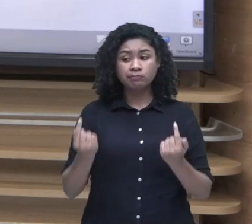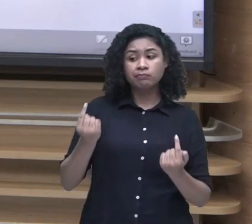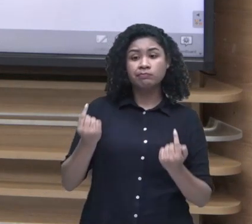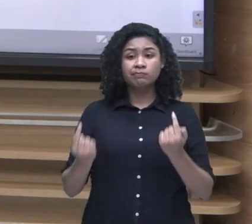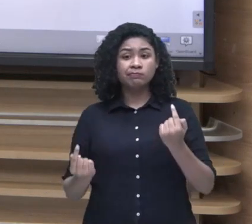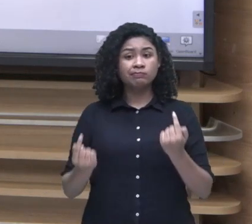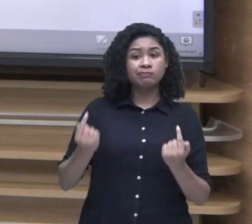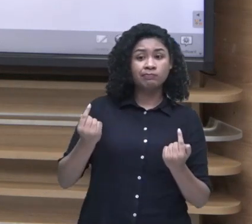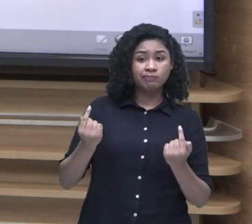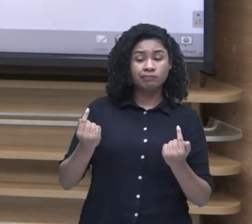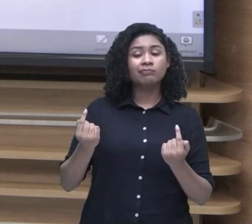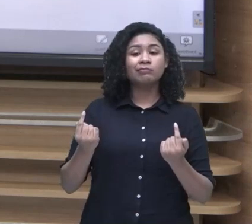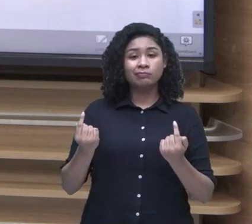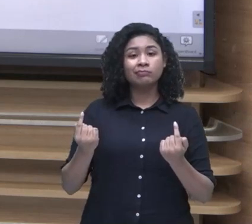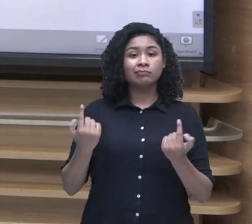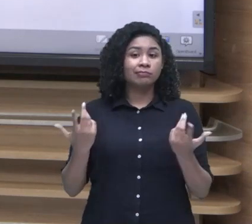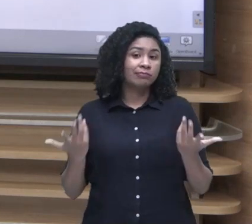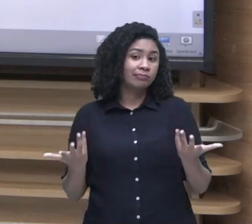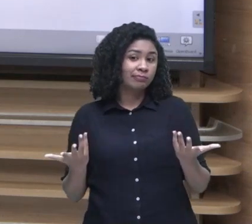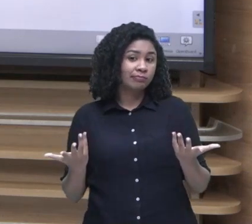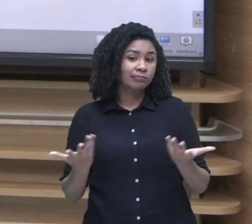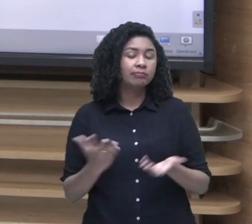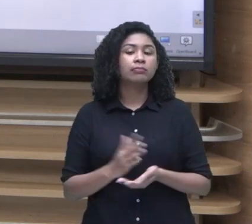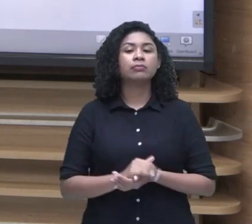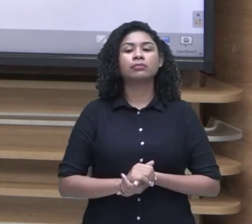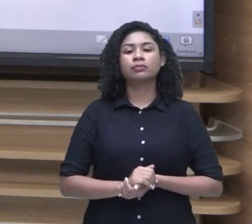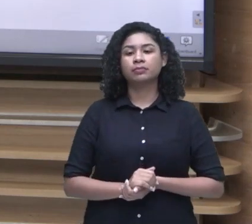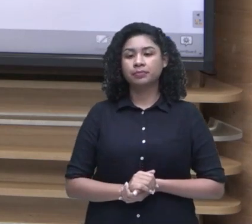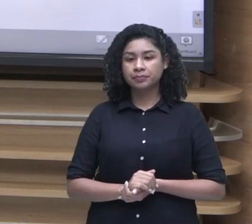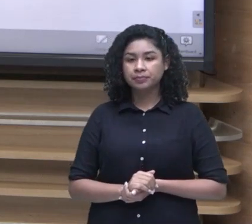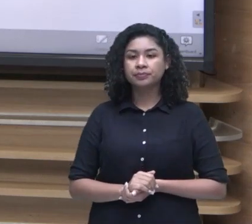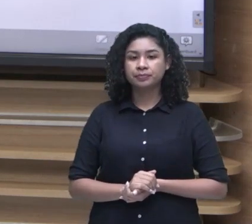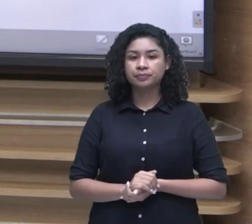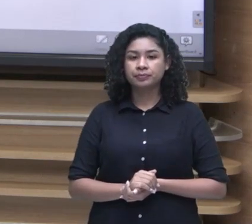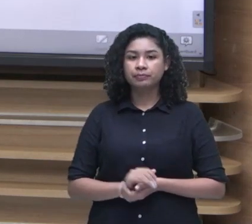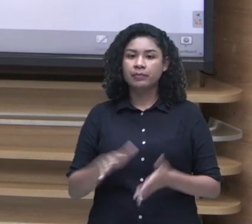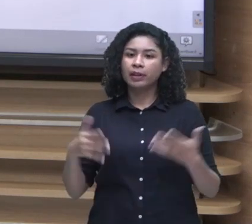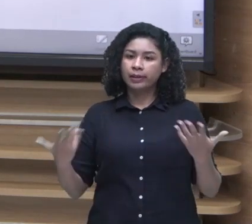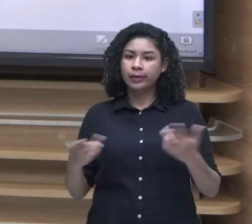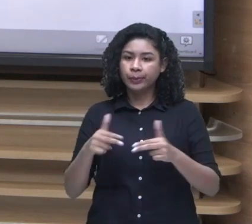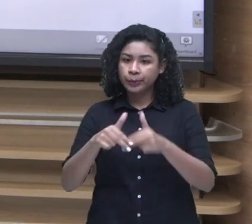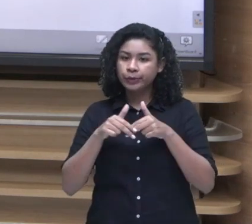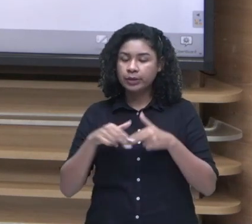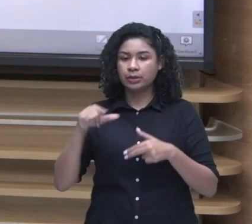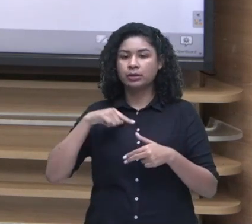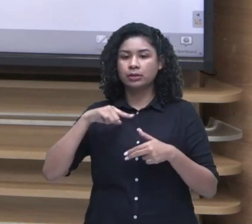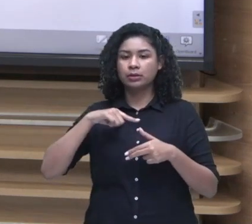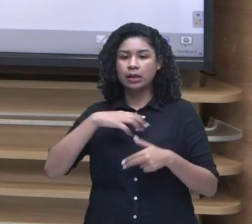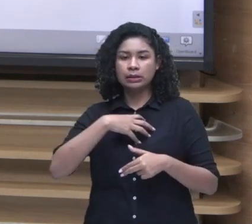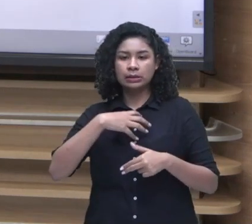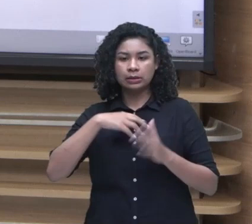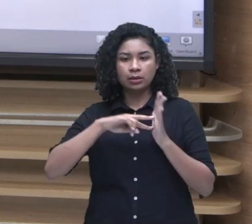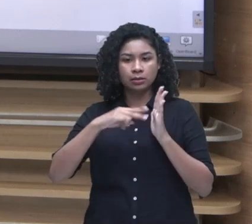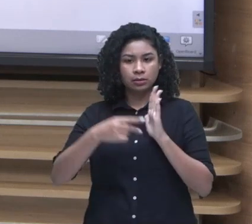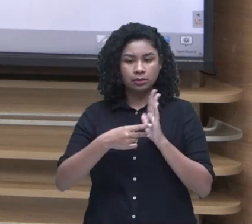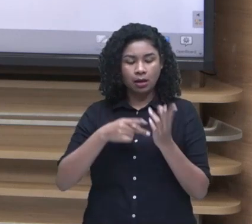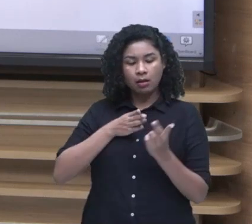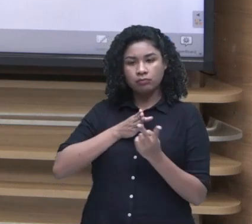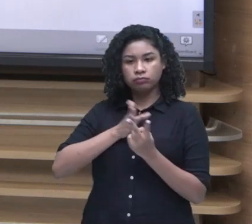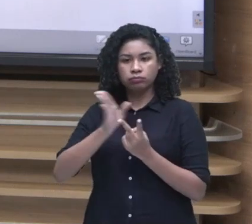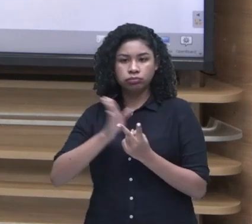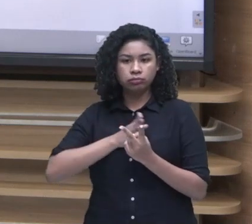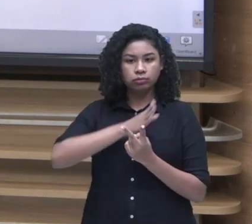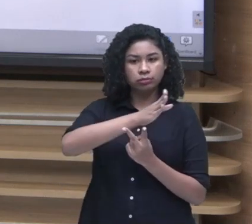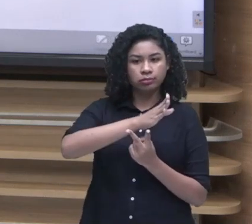Ele realmente não pode falar. Então temos esses dois sentidos. Então a gente